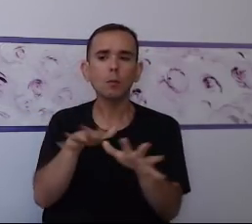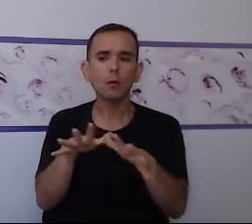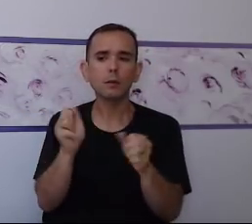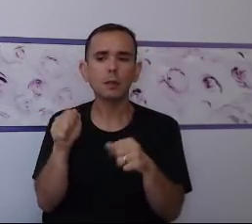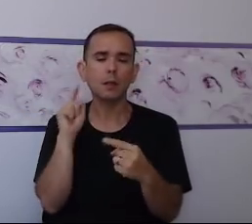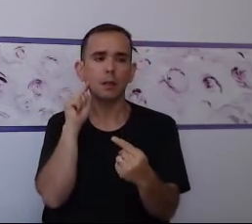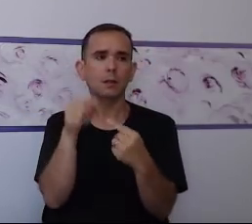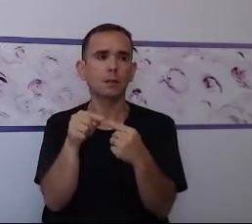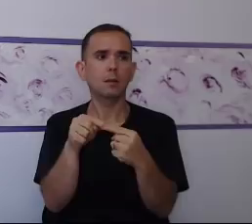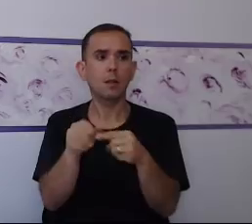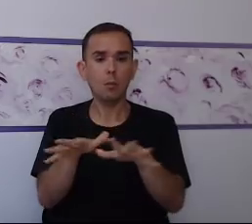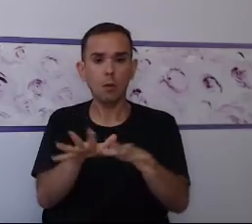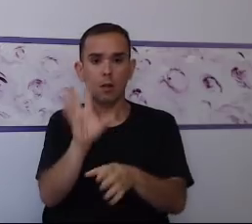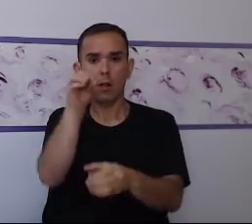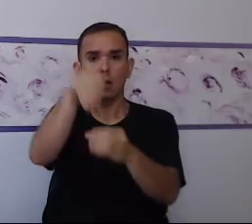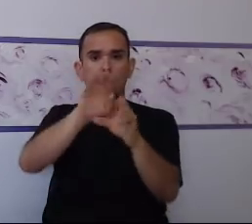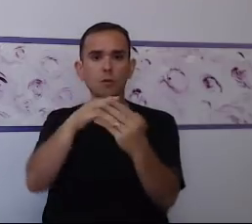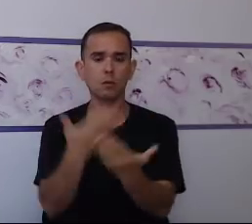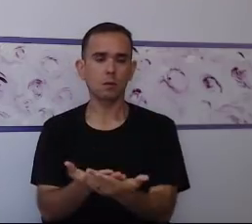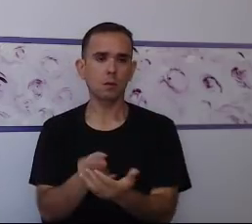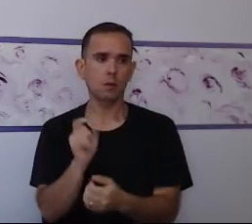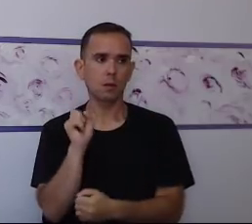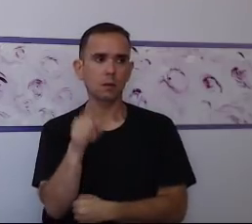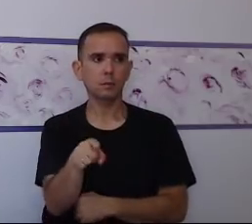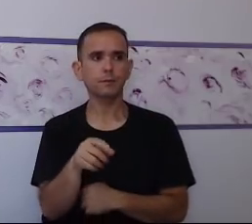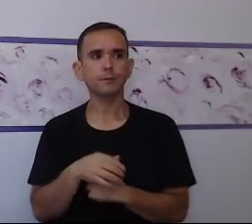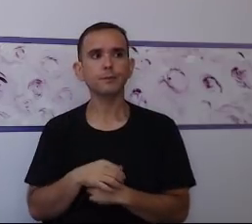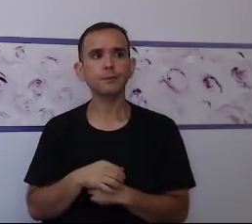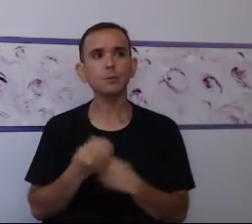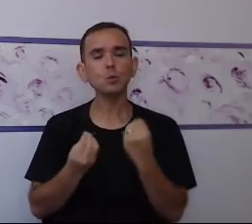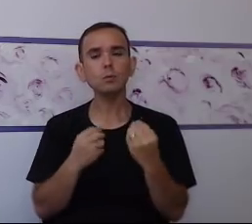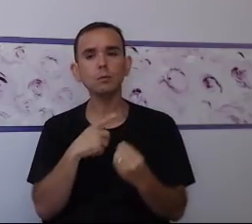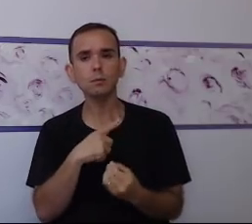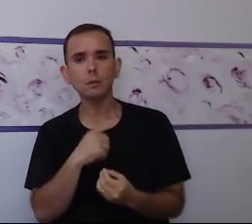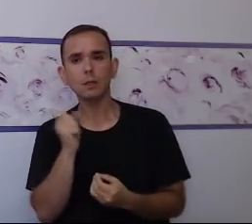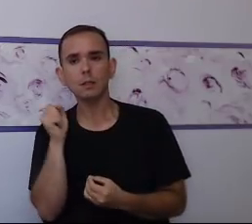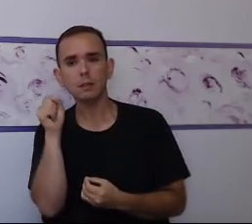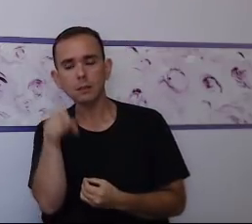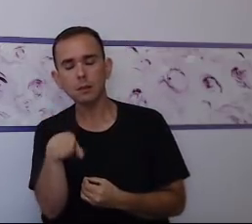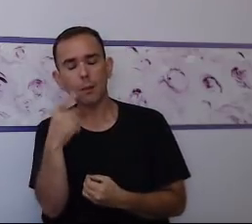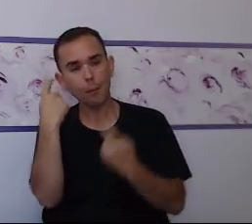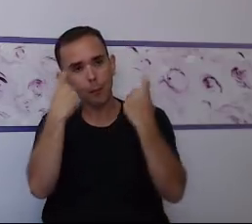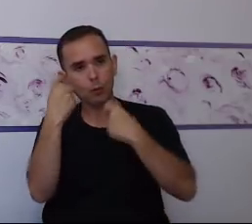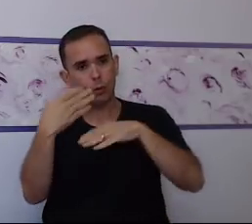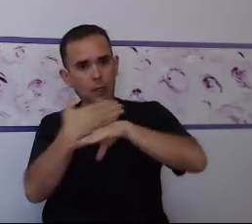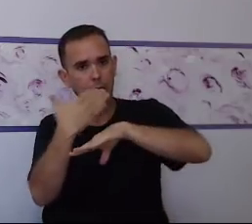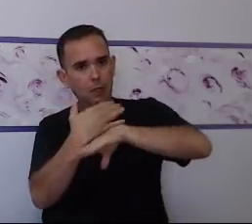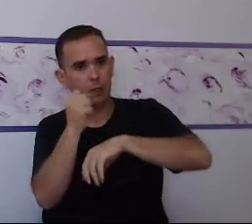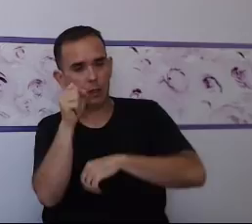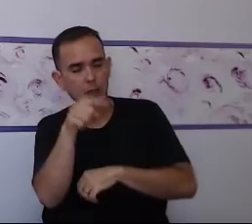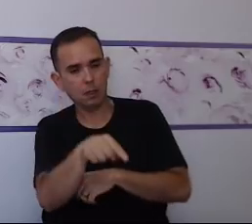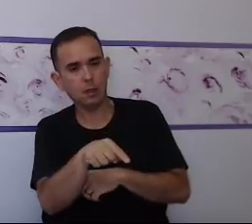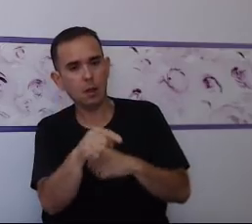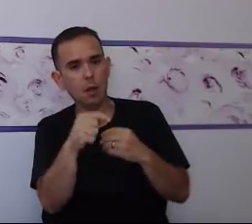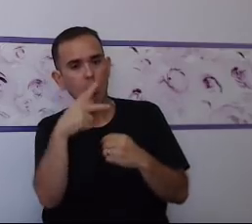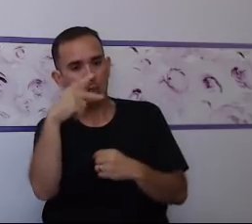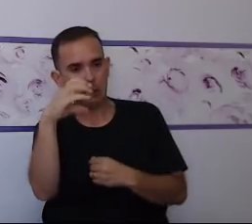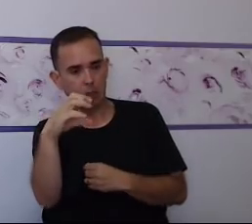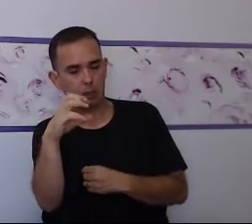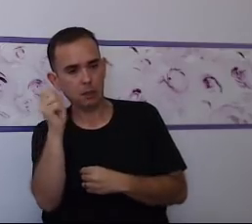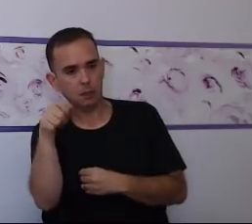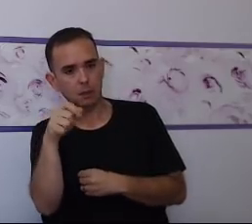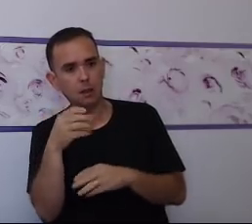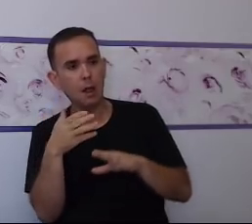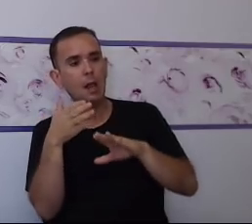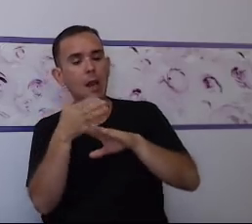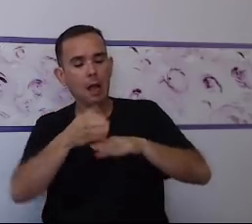se locomover dentro do ambiente escolar. Né? Como a gente também se preocupa com a acessibilidade do aluno com paralisia cerebral na